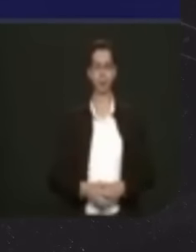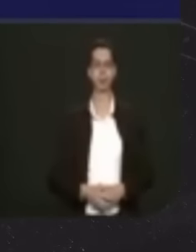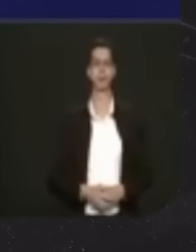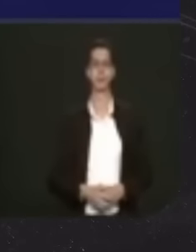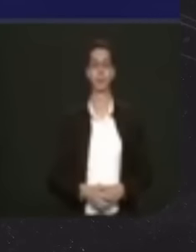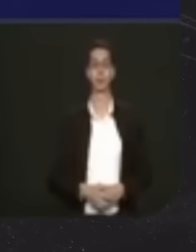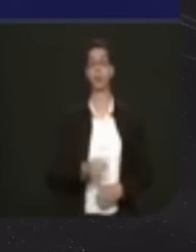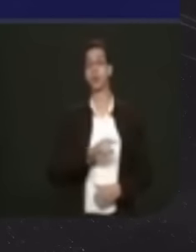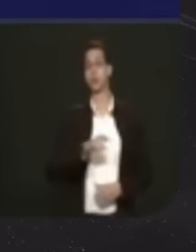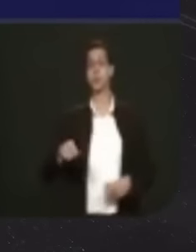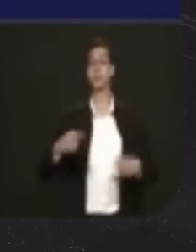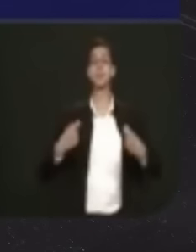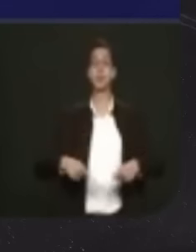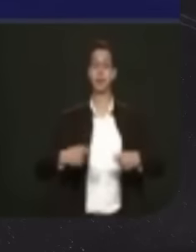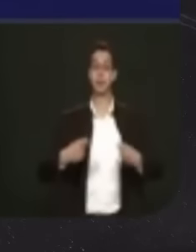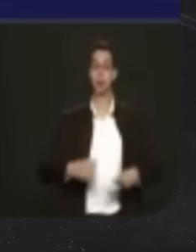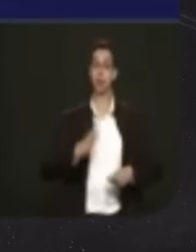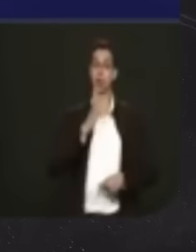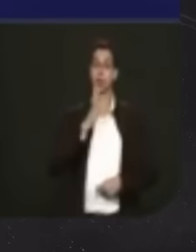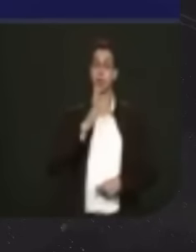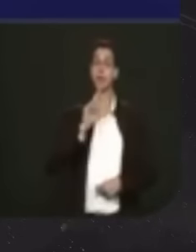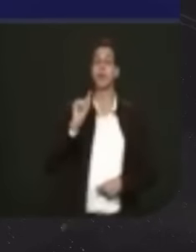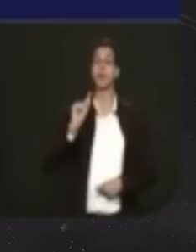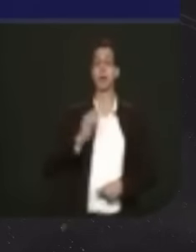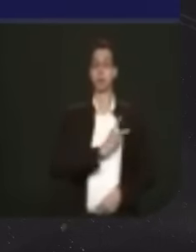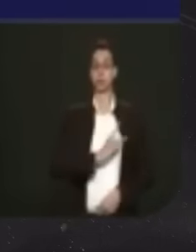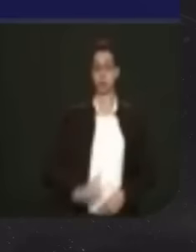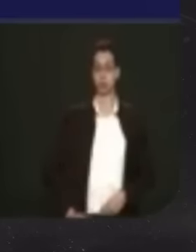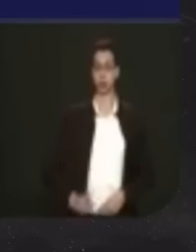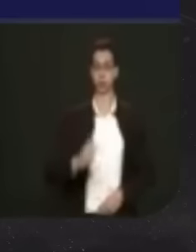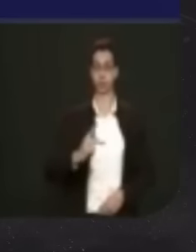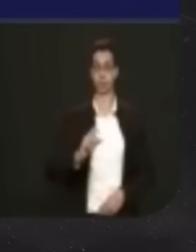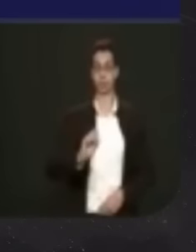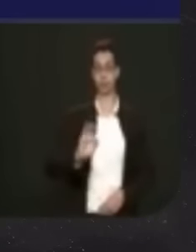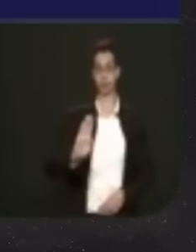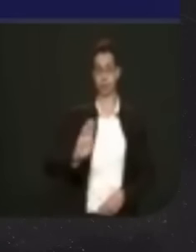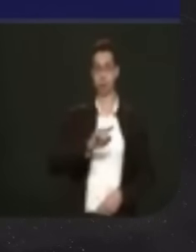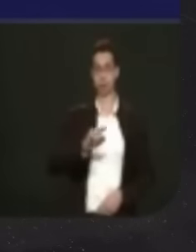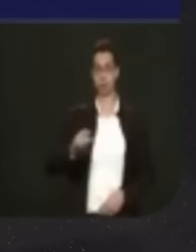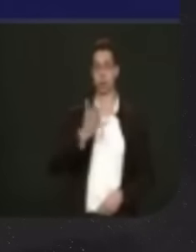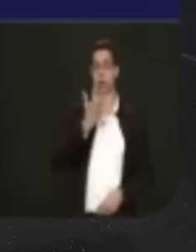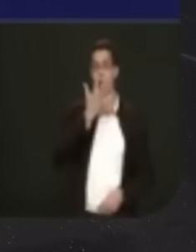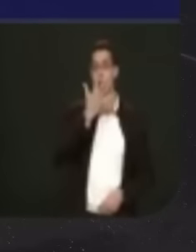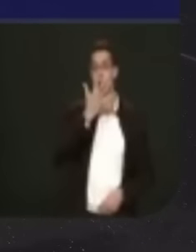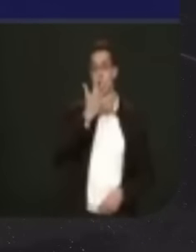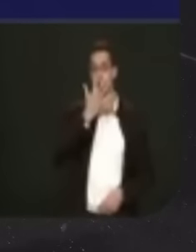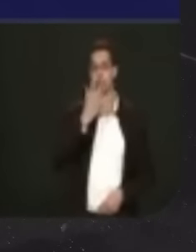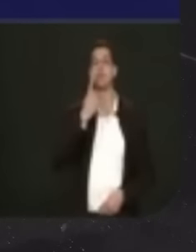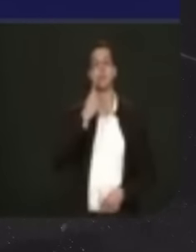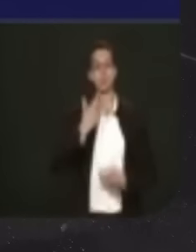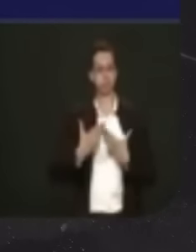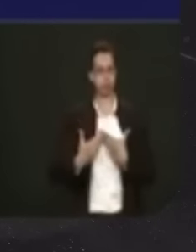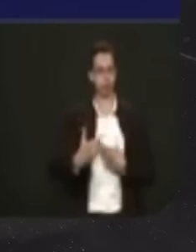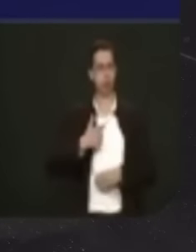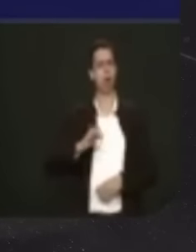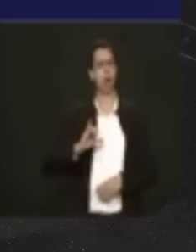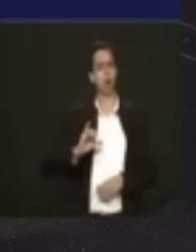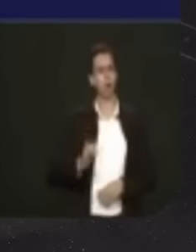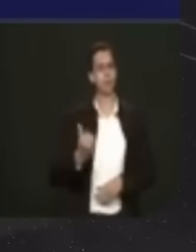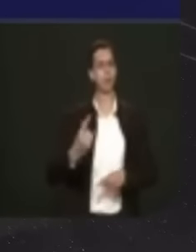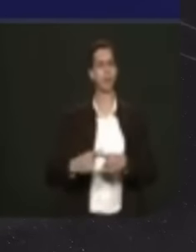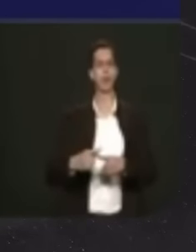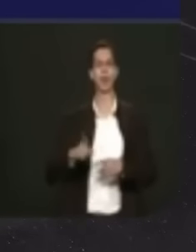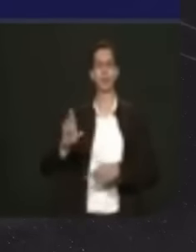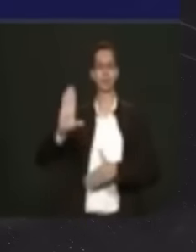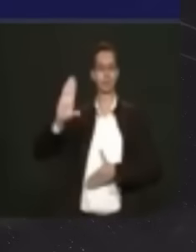conheçam os candidatos a vereador e vereadora do PSB que vocês vão se impressionar aproveitando que o candidato não me fez nenhuma